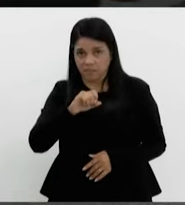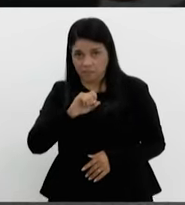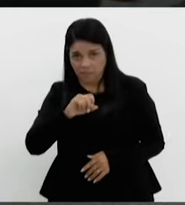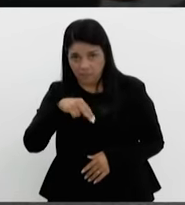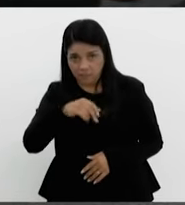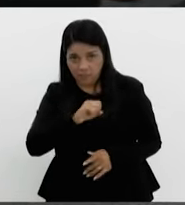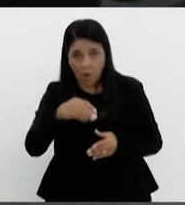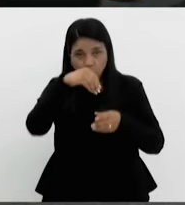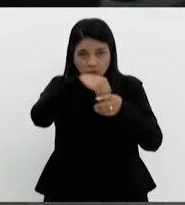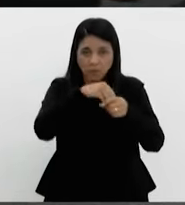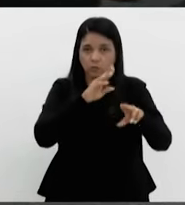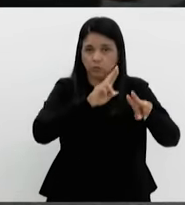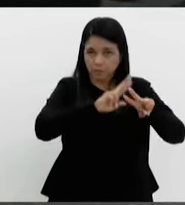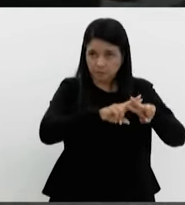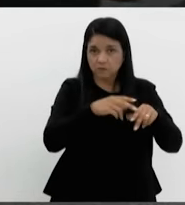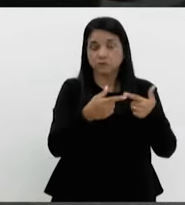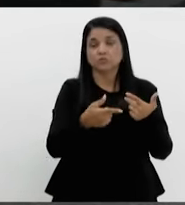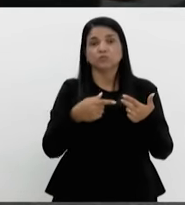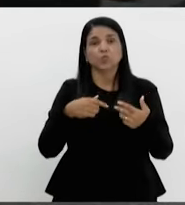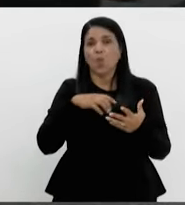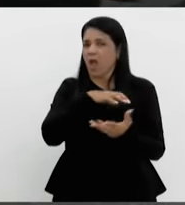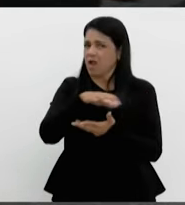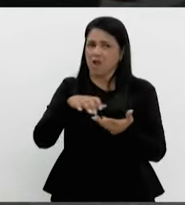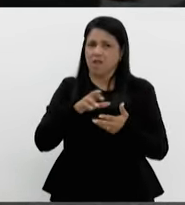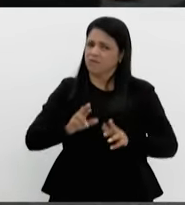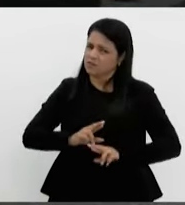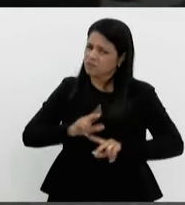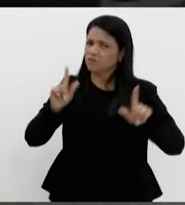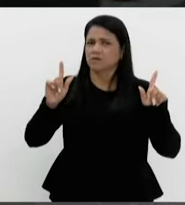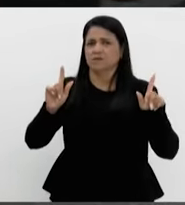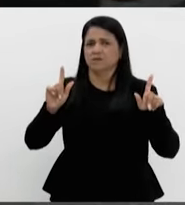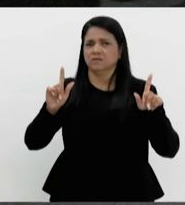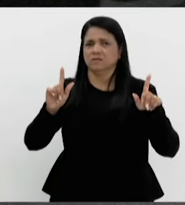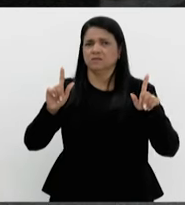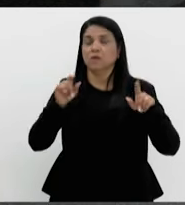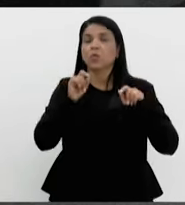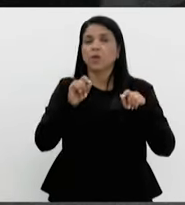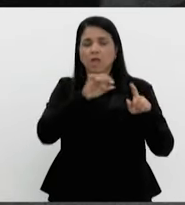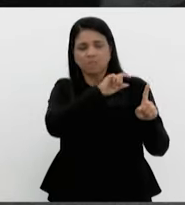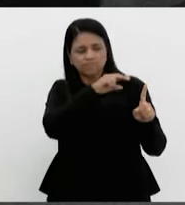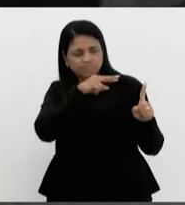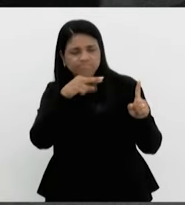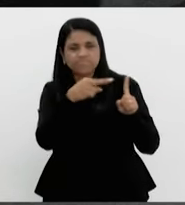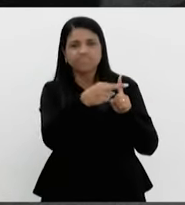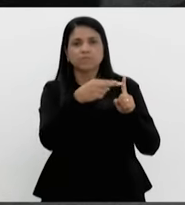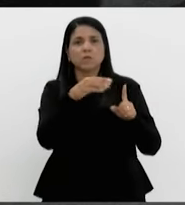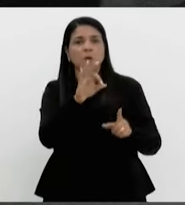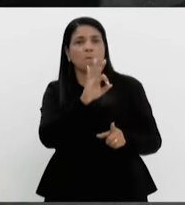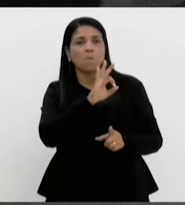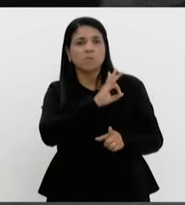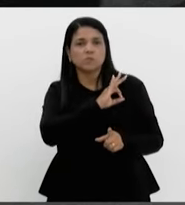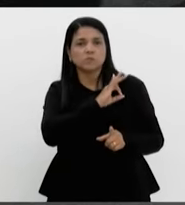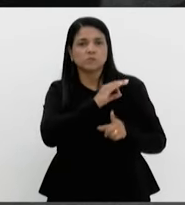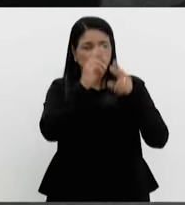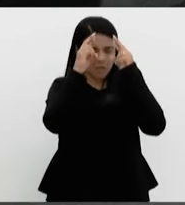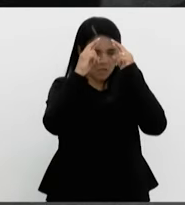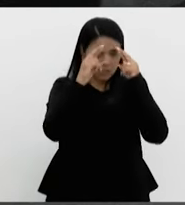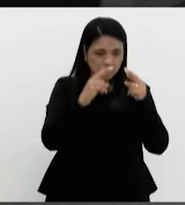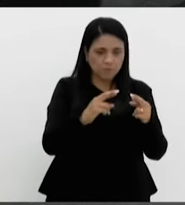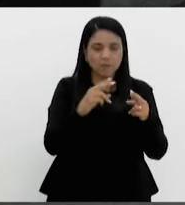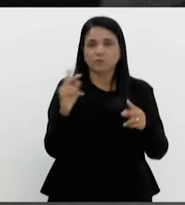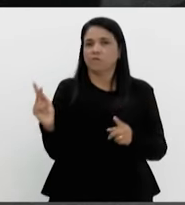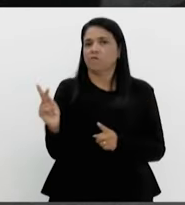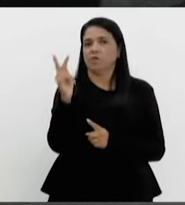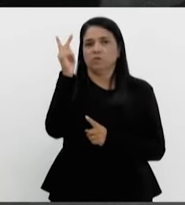legítimo, pacífico, que não é greve e que visa estabelecer uma Polícia Penal de respeito e valorizada. Então,